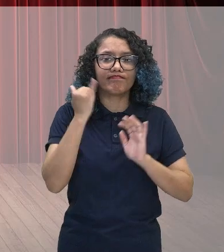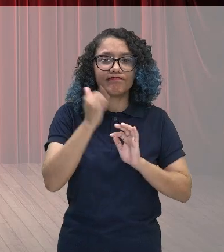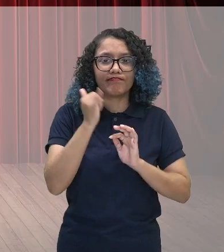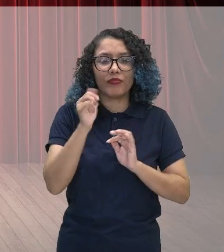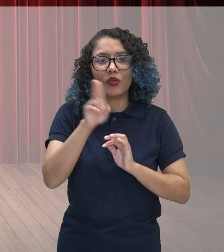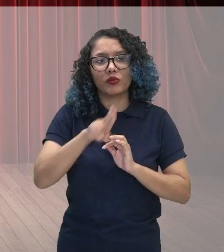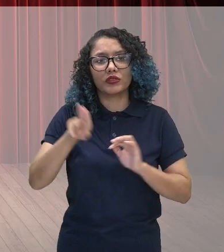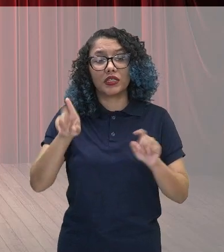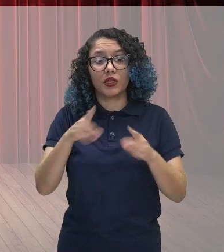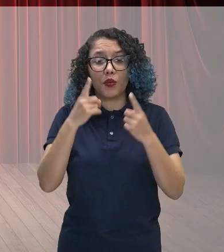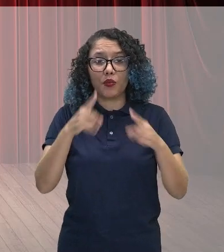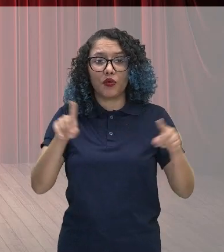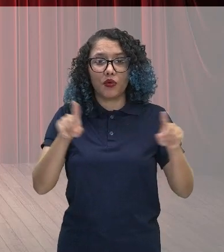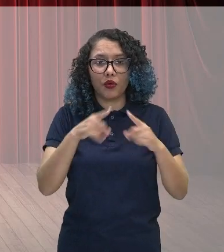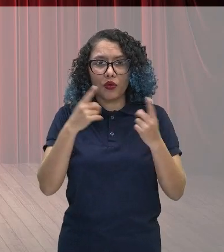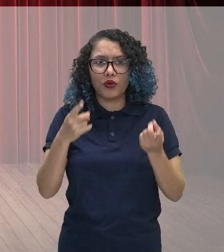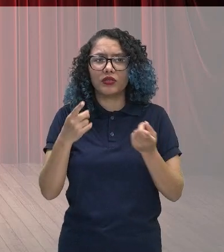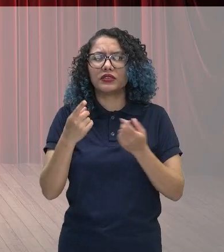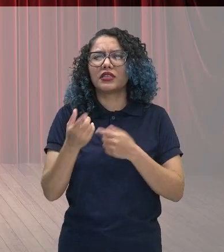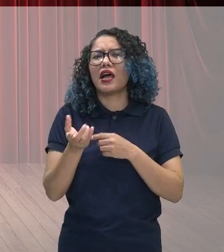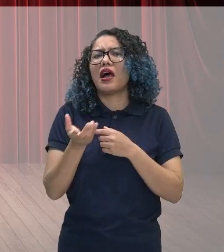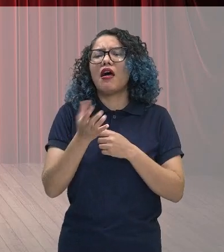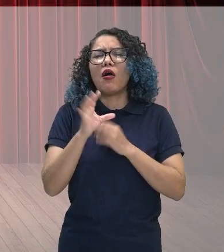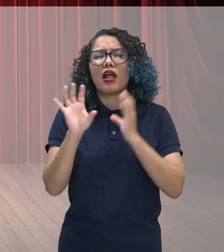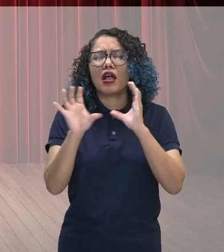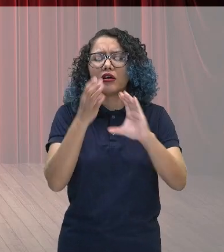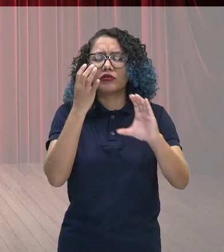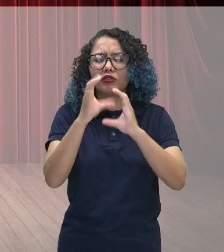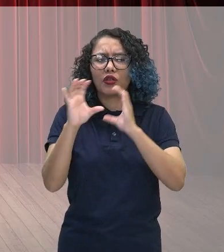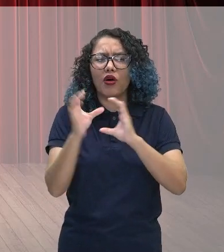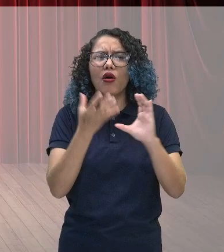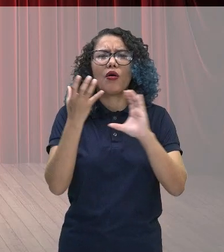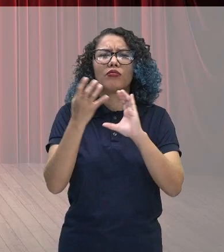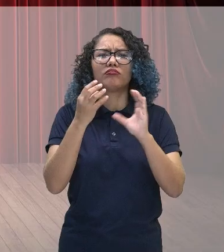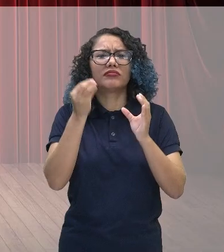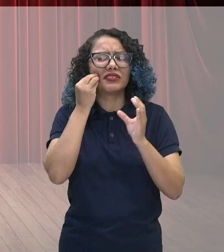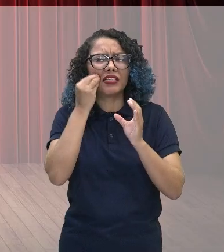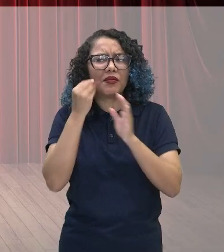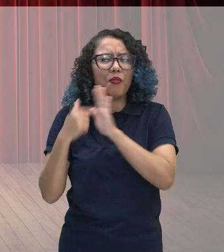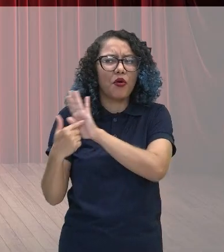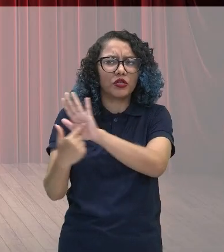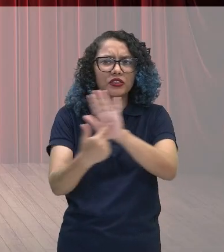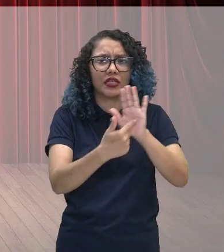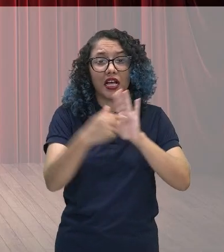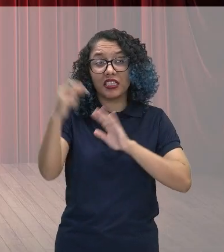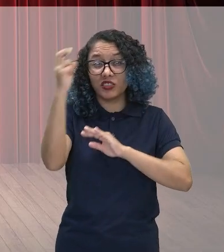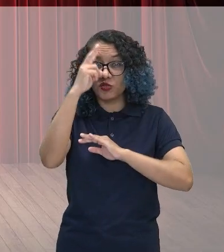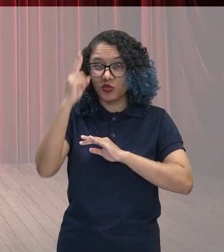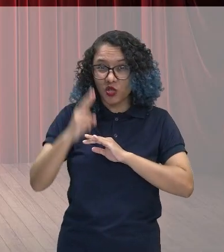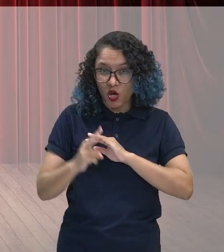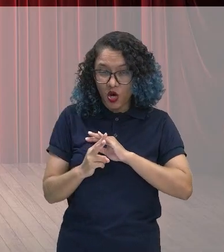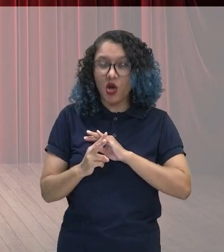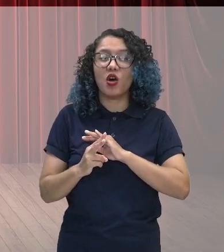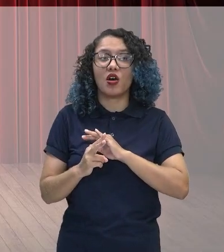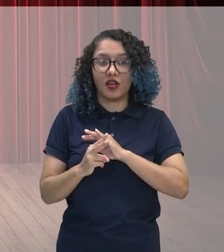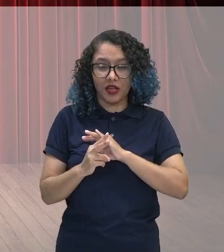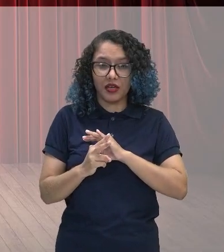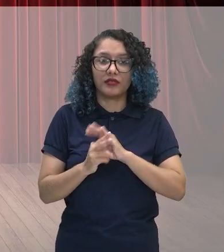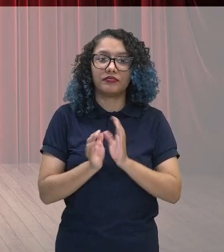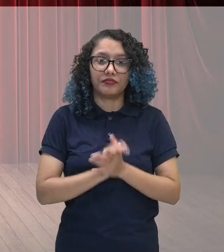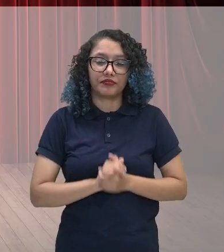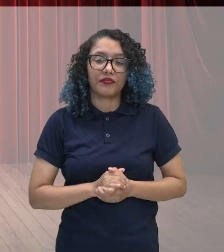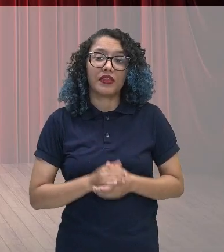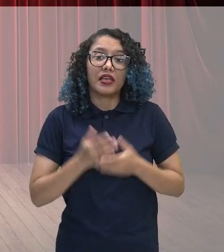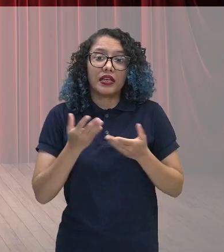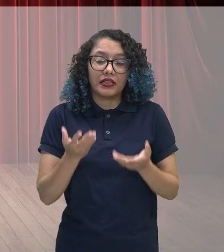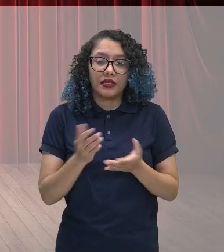os cantores interpretam ali uma história. E hoje nós vamos falar sobre a dança.